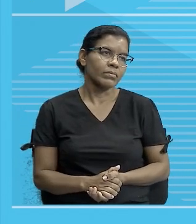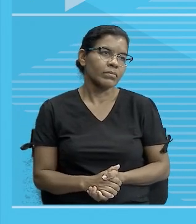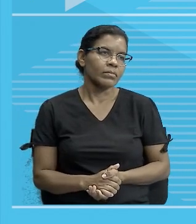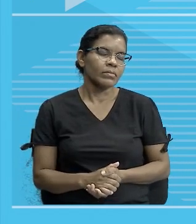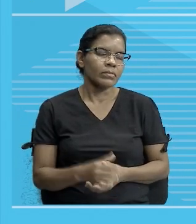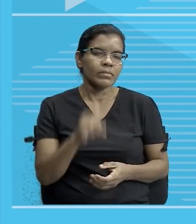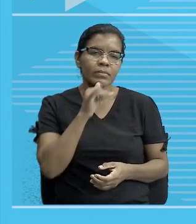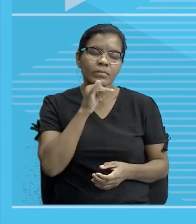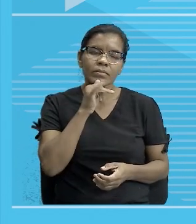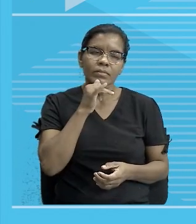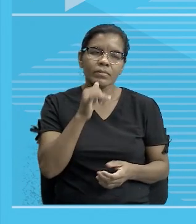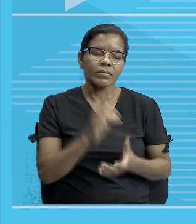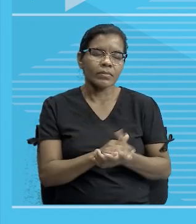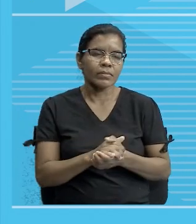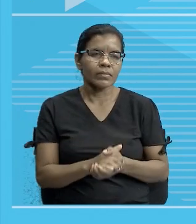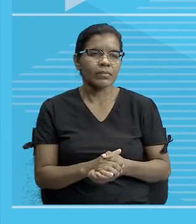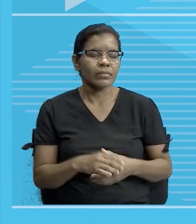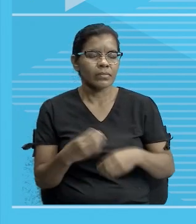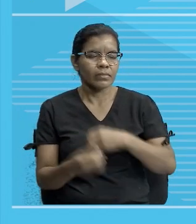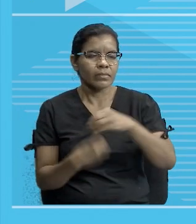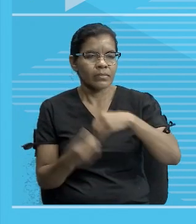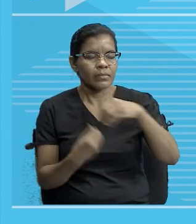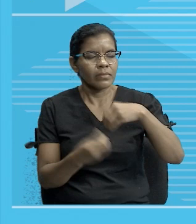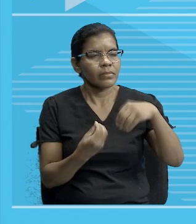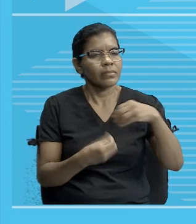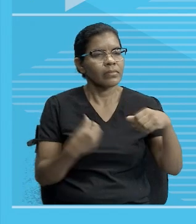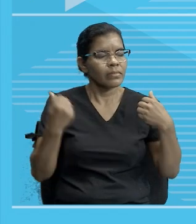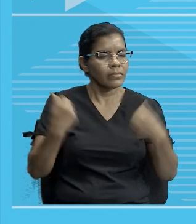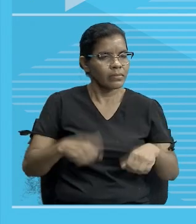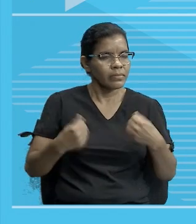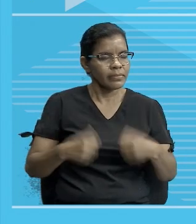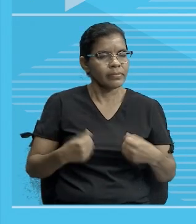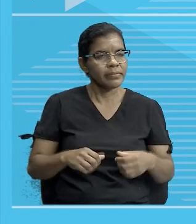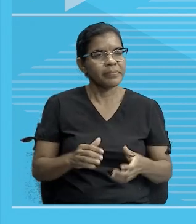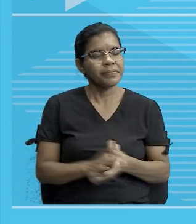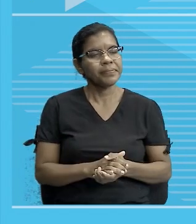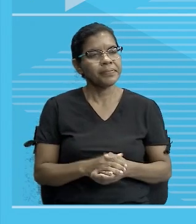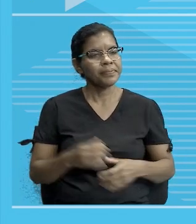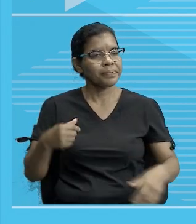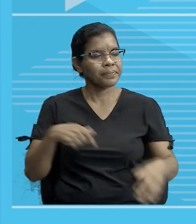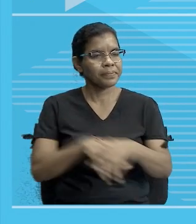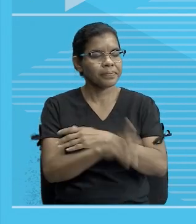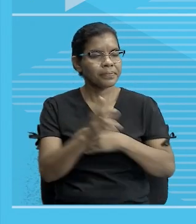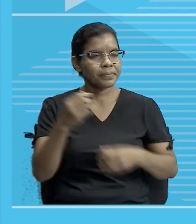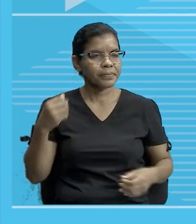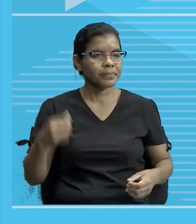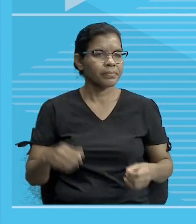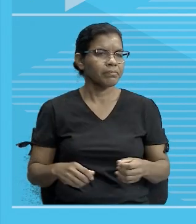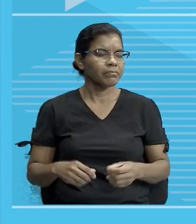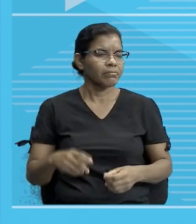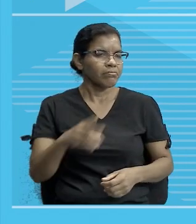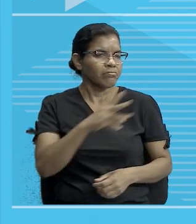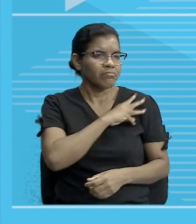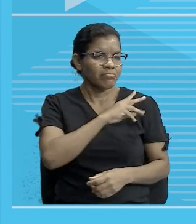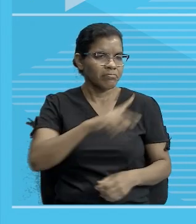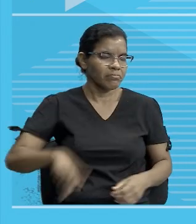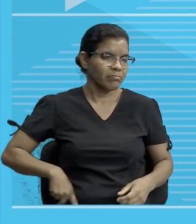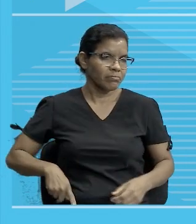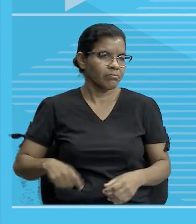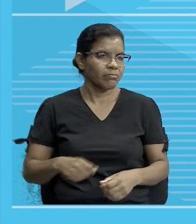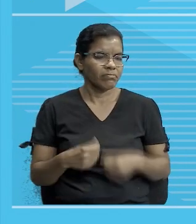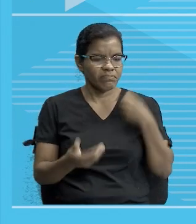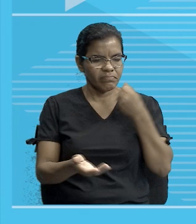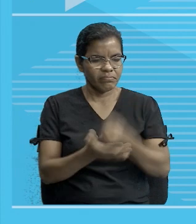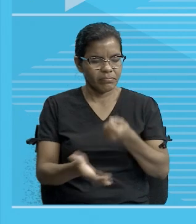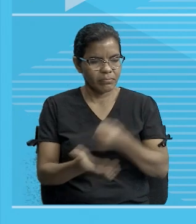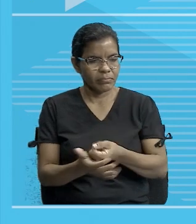o exemplo que uma revolução era possível, questionando um governo autoritário. Então, esse